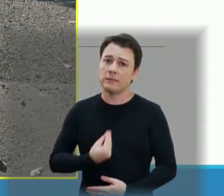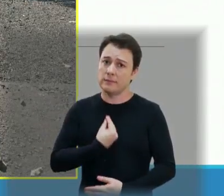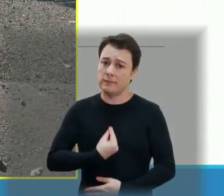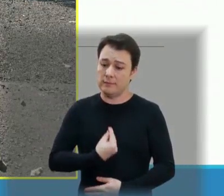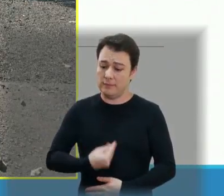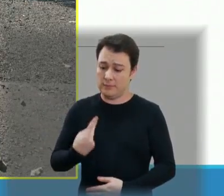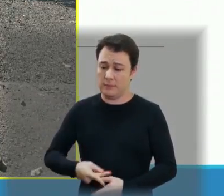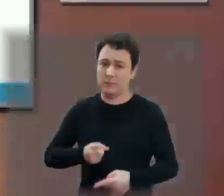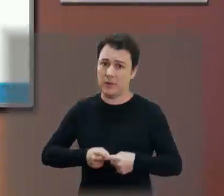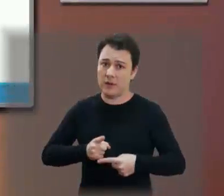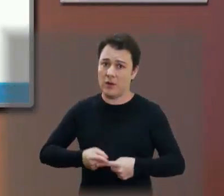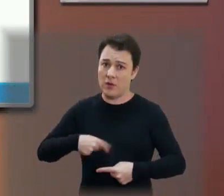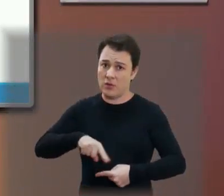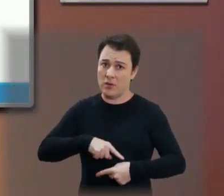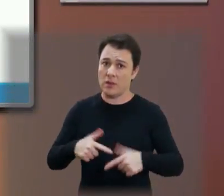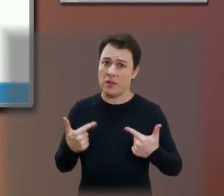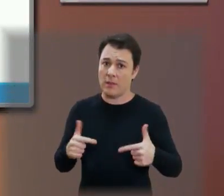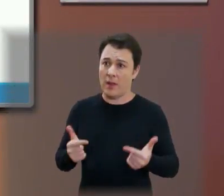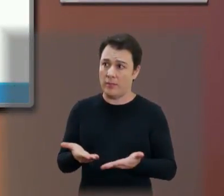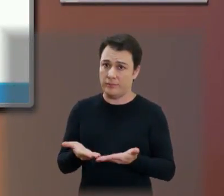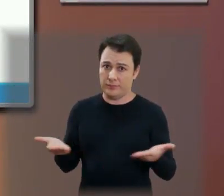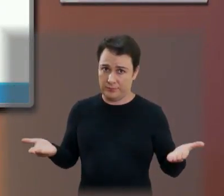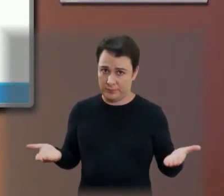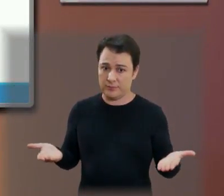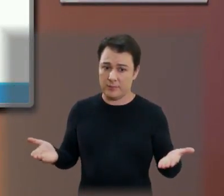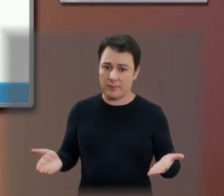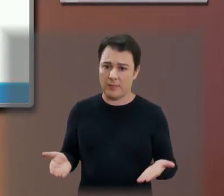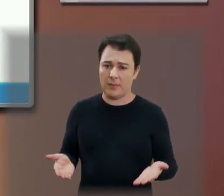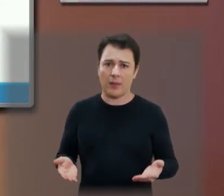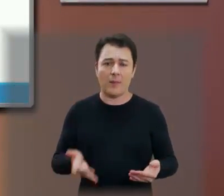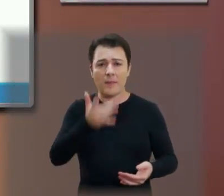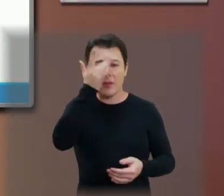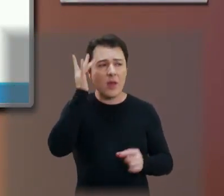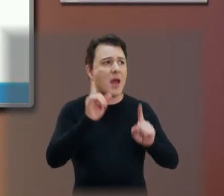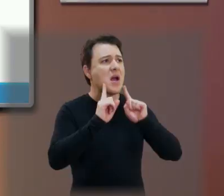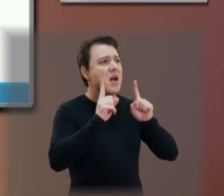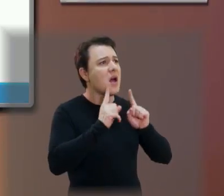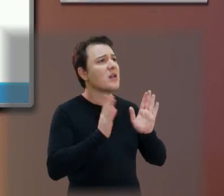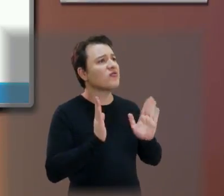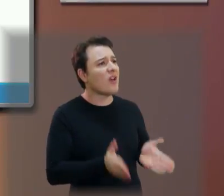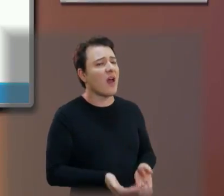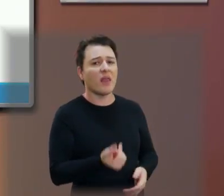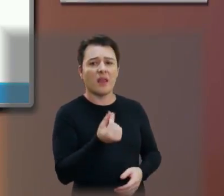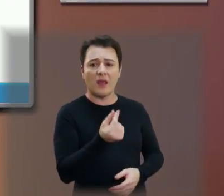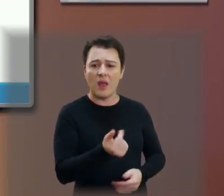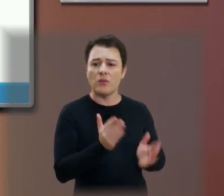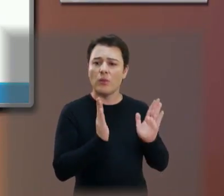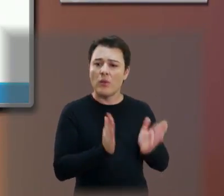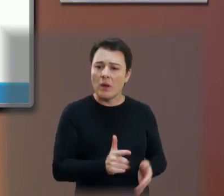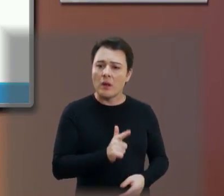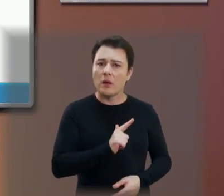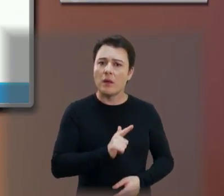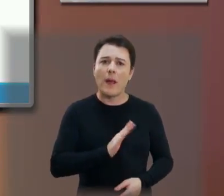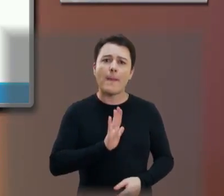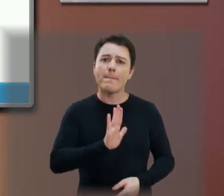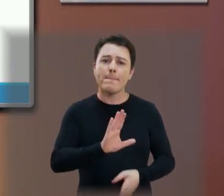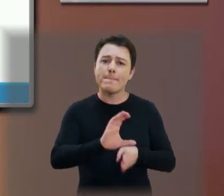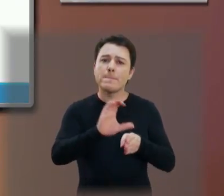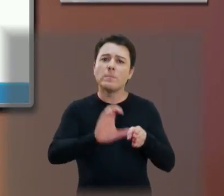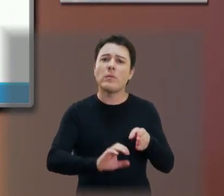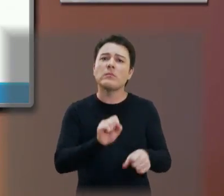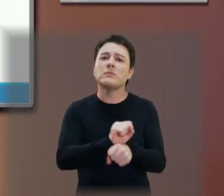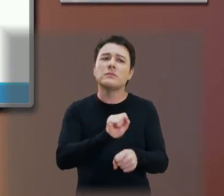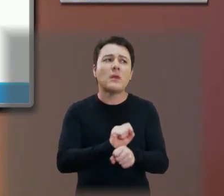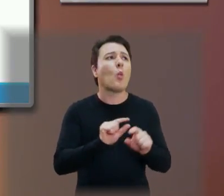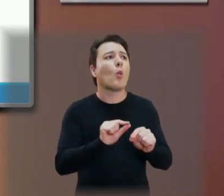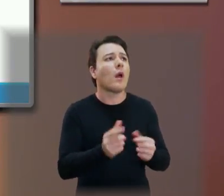que a gente é empregado do povo. Aí o pessoal fala, mas como que vocês, esse dinheiro já saiu, já passou na Câmara e não fizeram ainda? O que que a gente